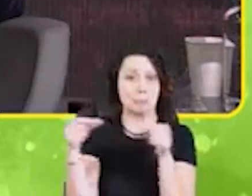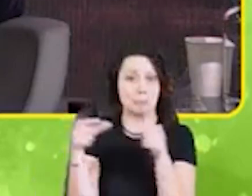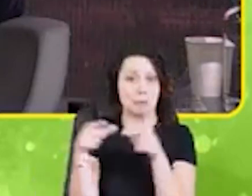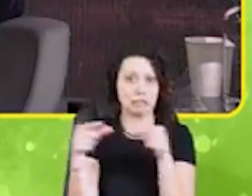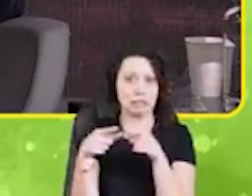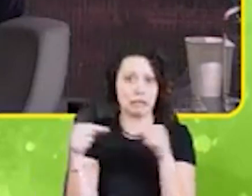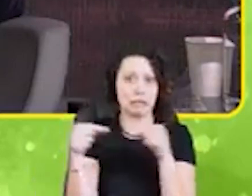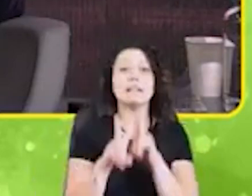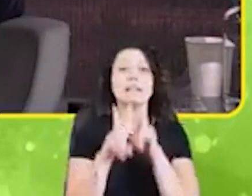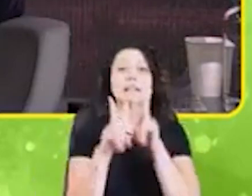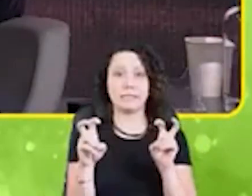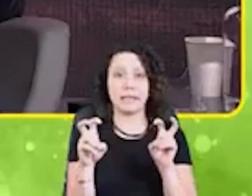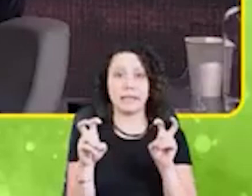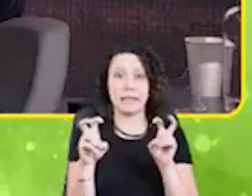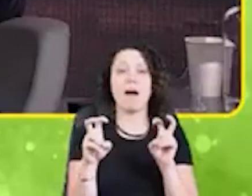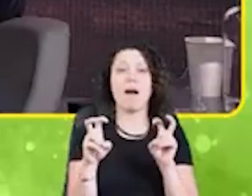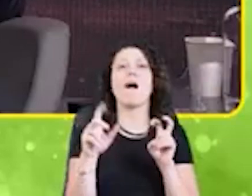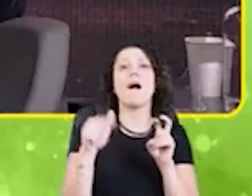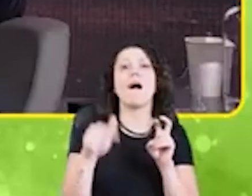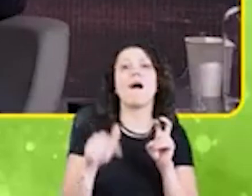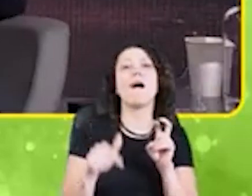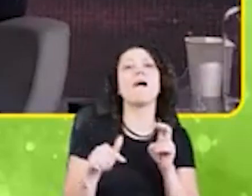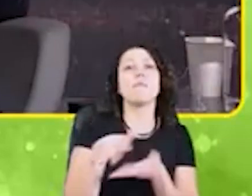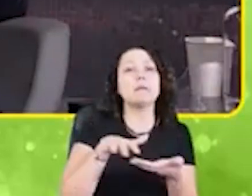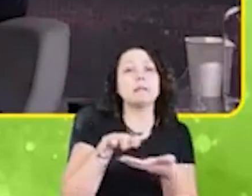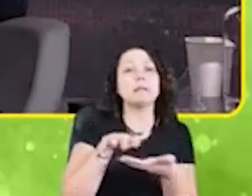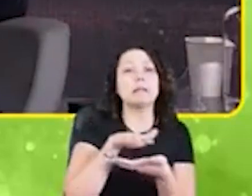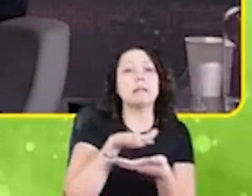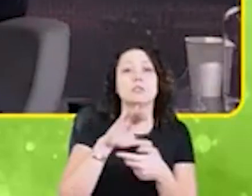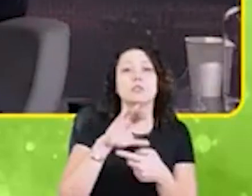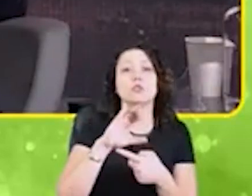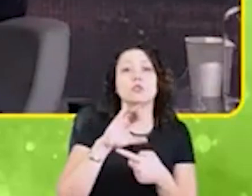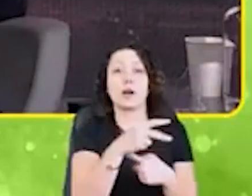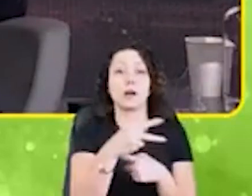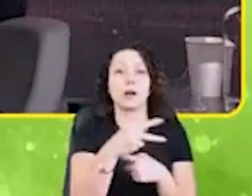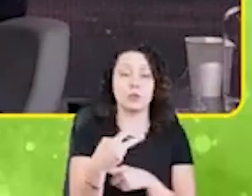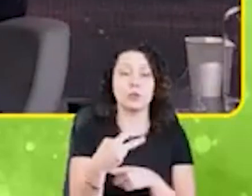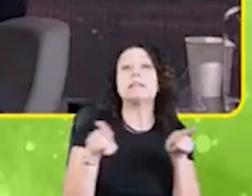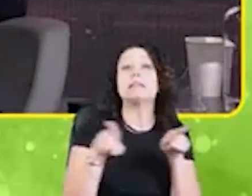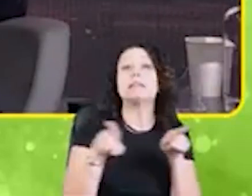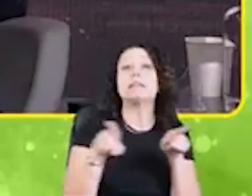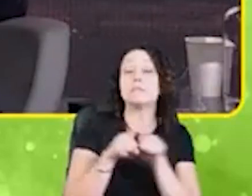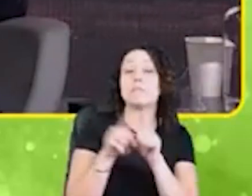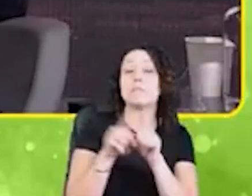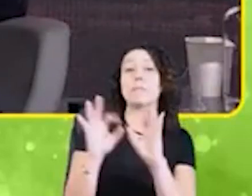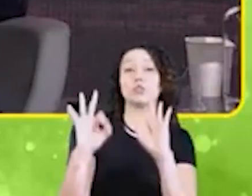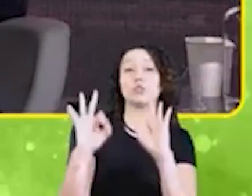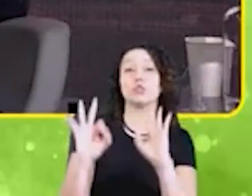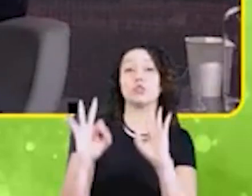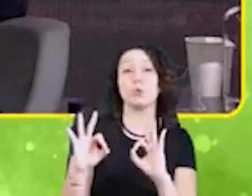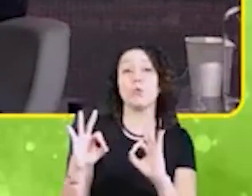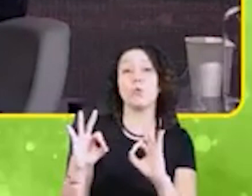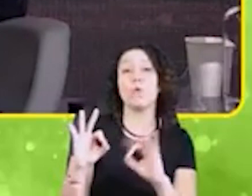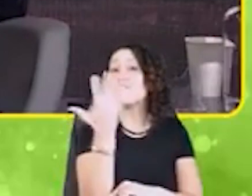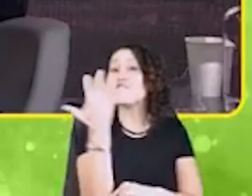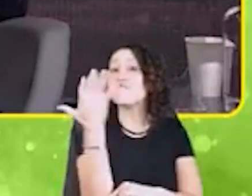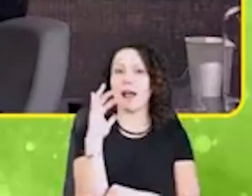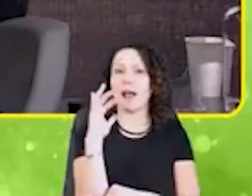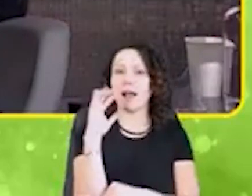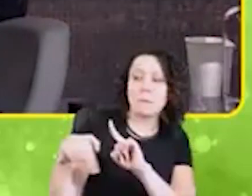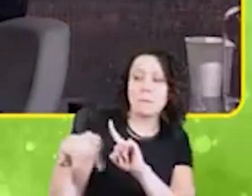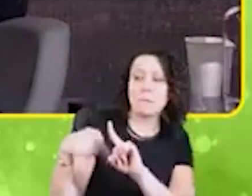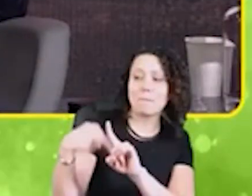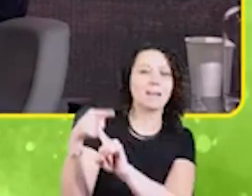programa floresta mais que é uma das meninas dos olhos do do Ministro Joaquim Leite em uma modalidade de pagamento por